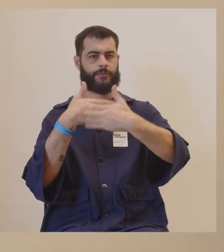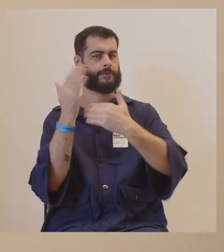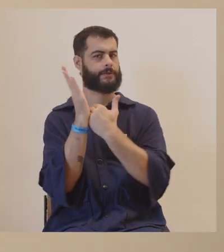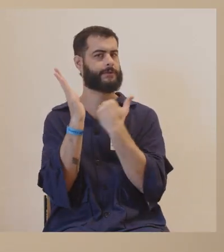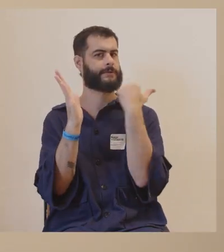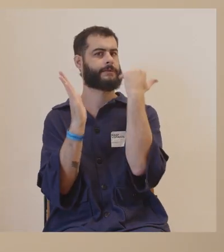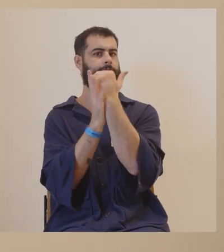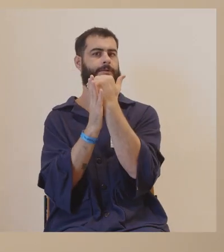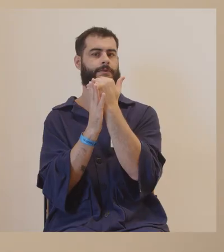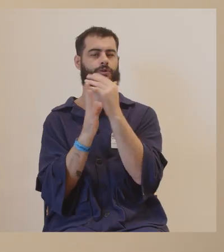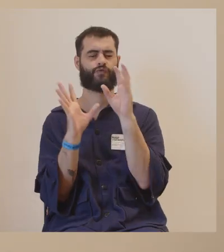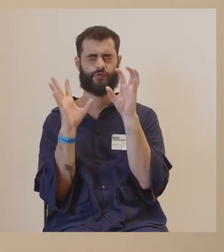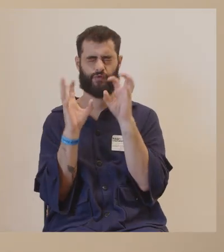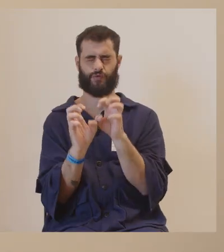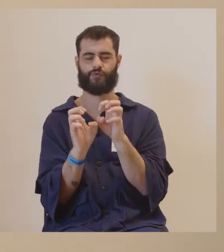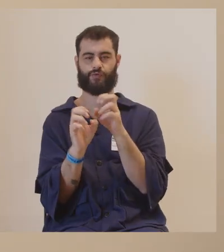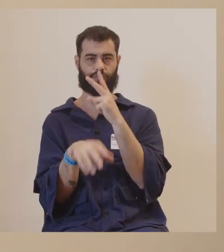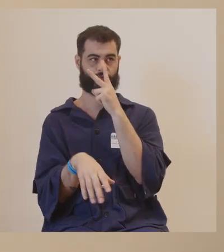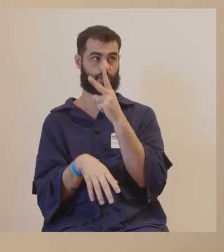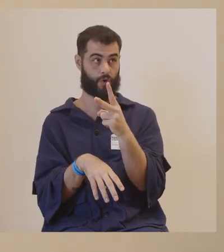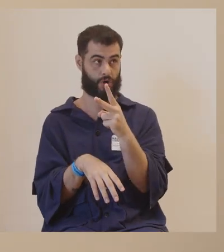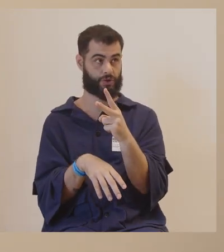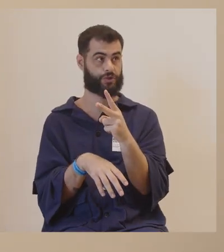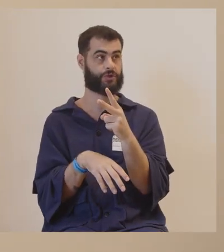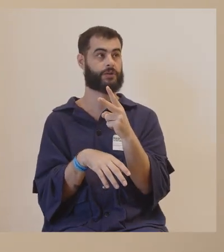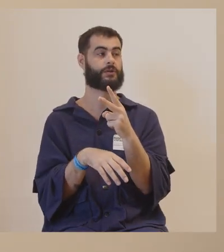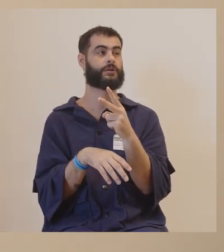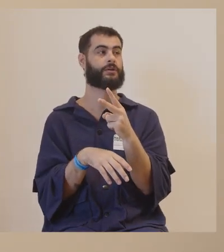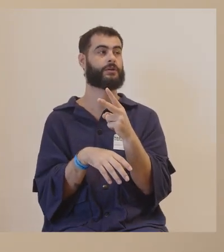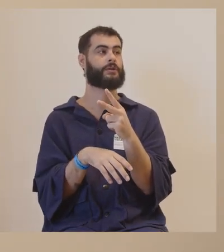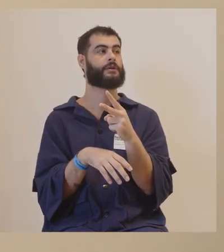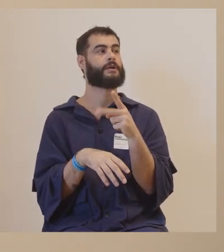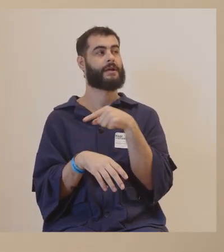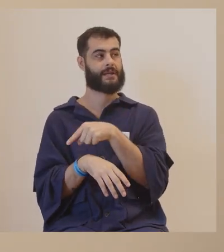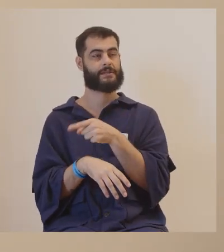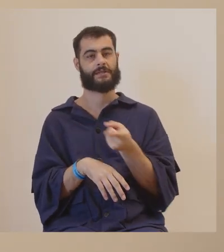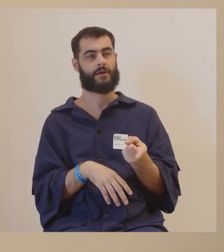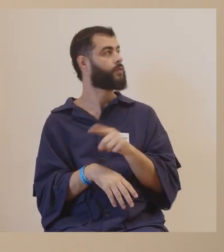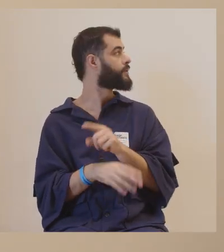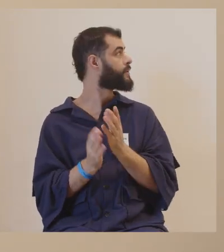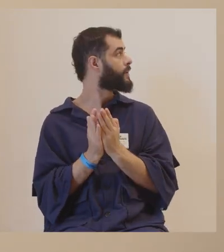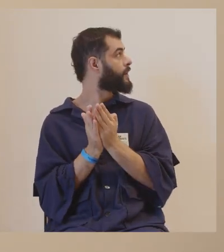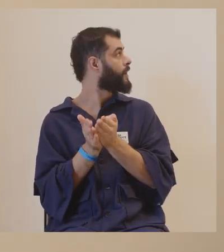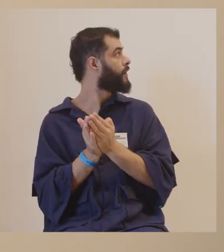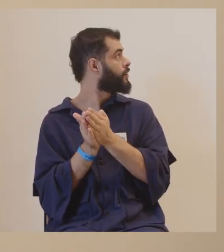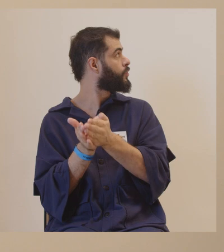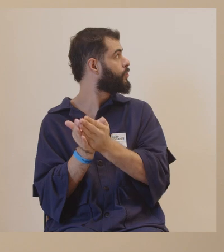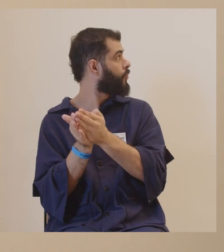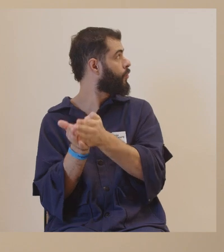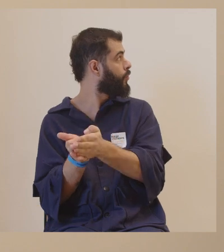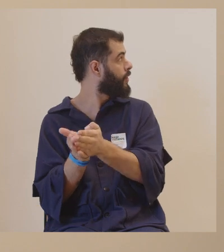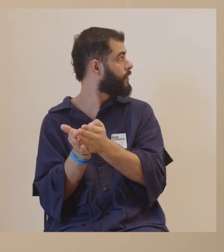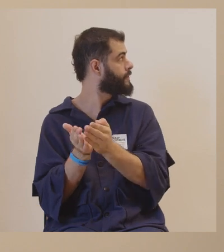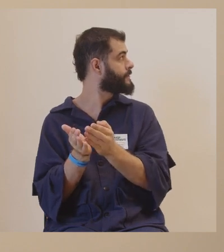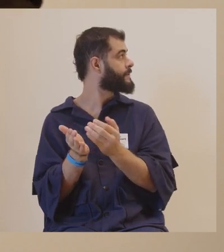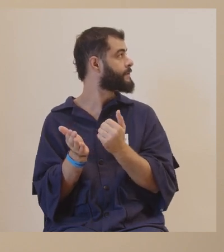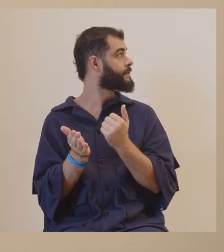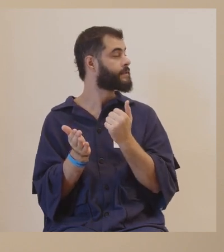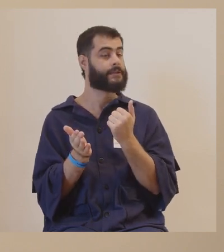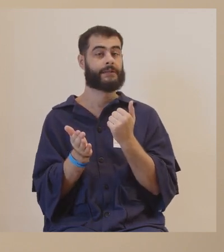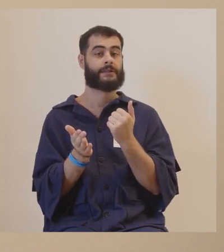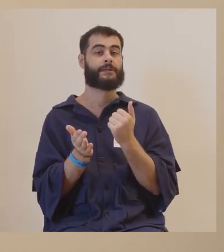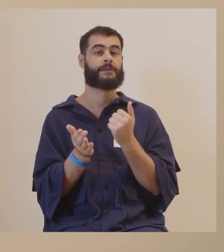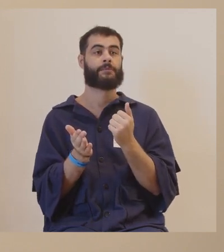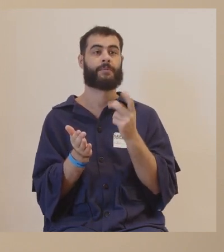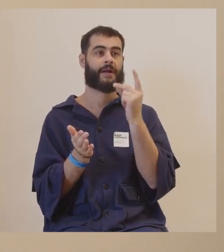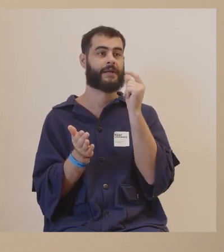pinceladas ondulantes muito escuras, né, com, no caso da Canoa sobre o Epte, né, essas duas figuras flamejantes que passam assim, como